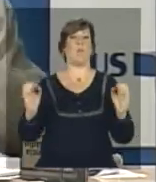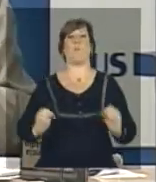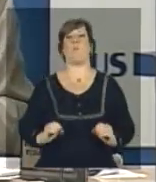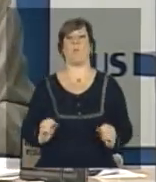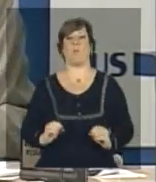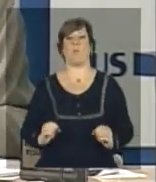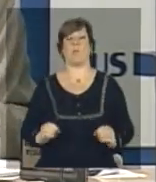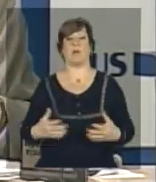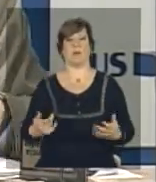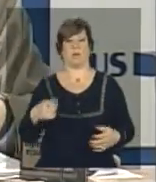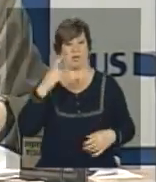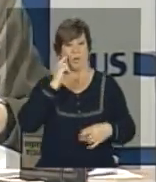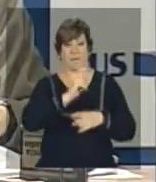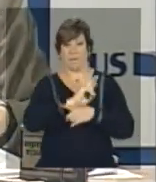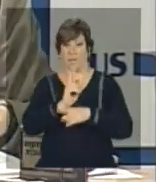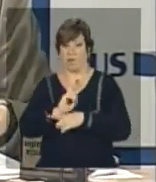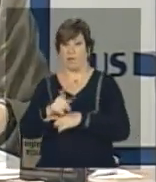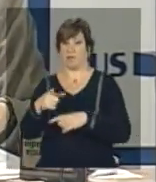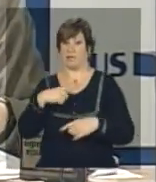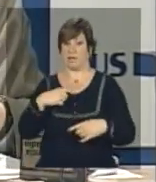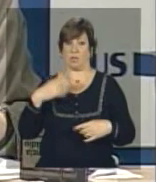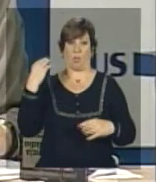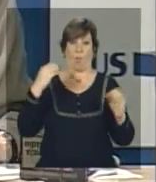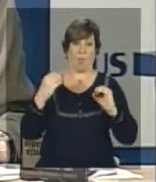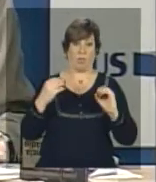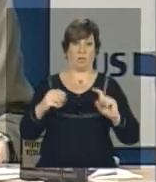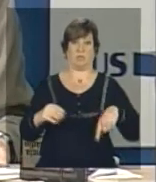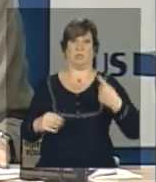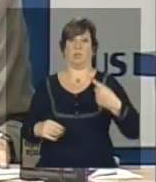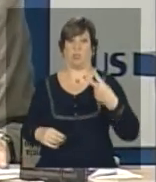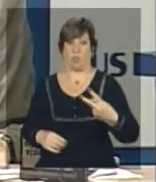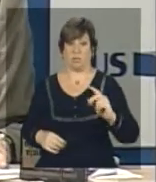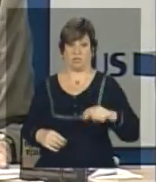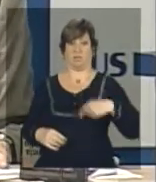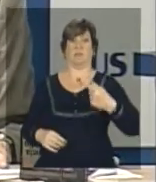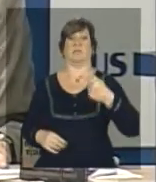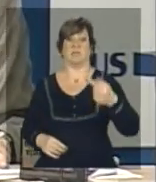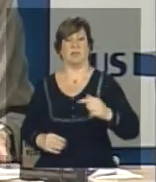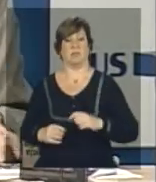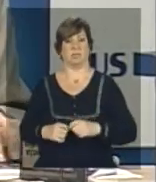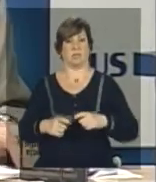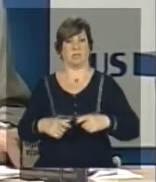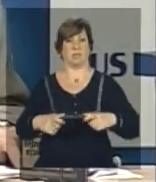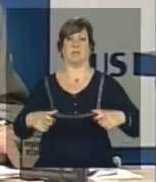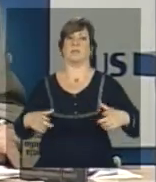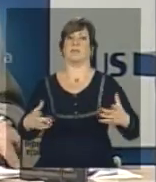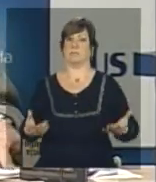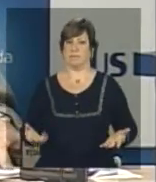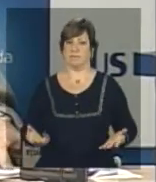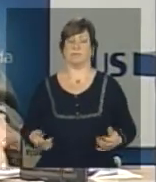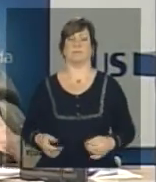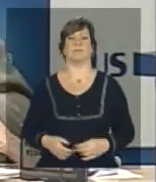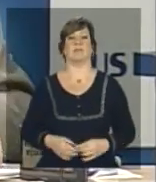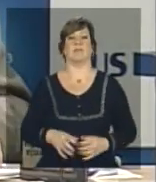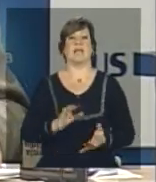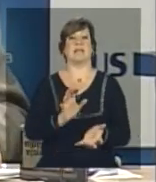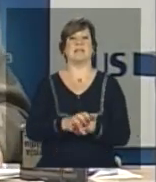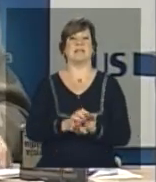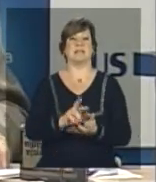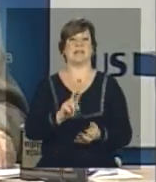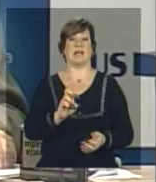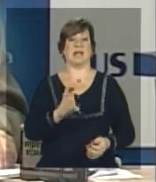nenhum. Então, isso é para monitorar uma tendência. Então, a gente vê que em Olinda, mesmo discretamente, mas você vê que tem um crescimento, né? Em